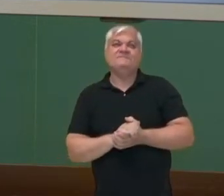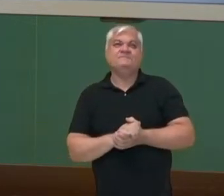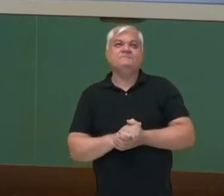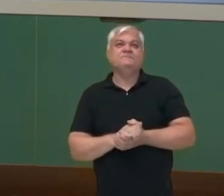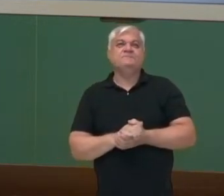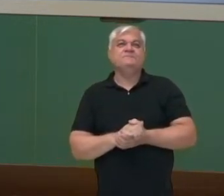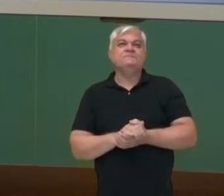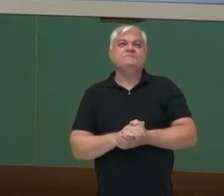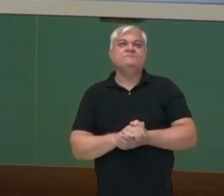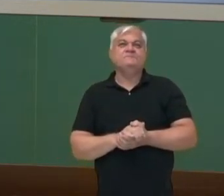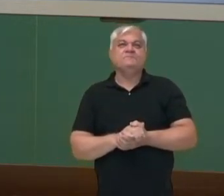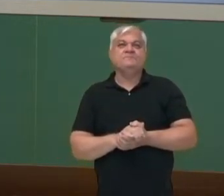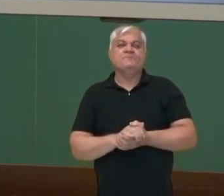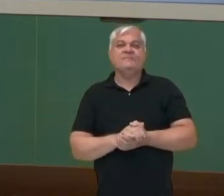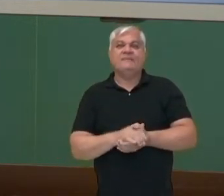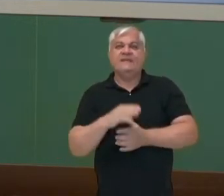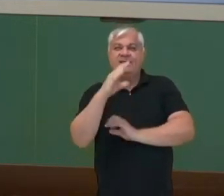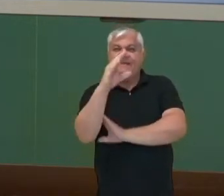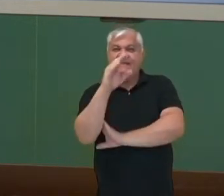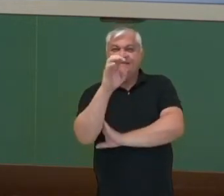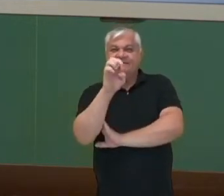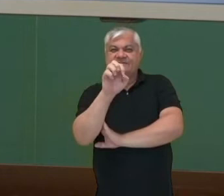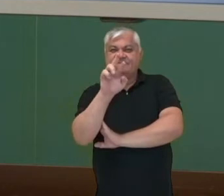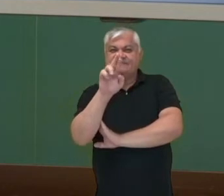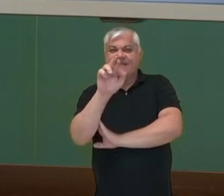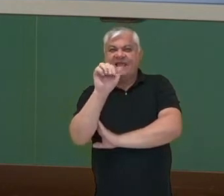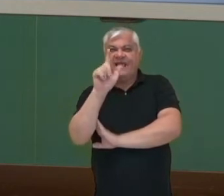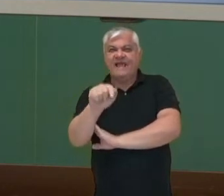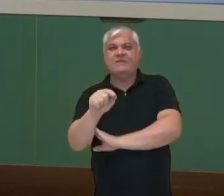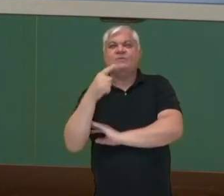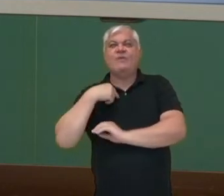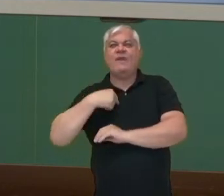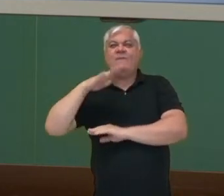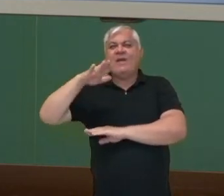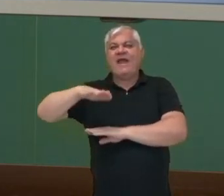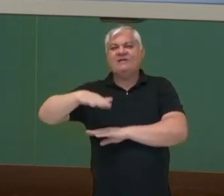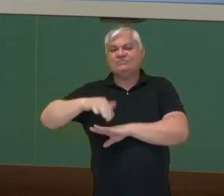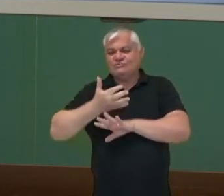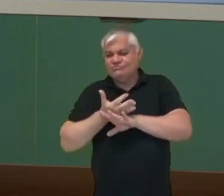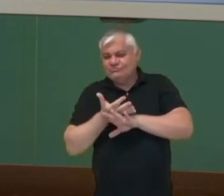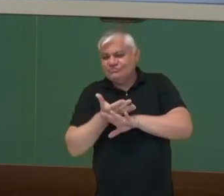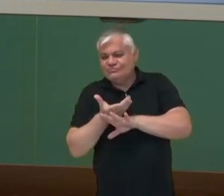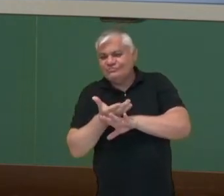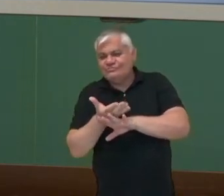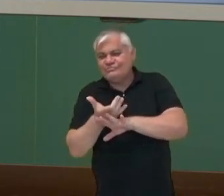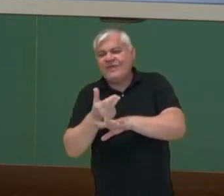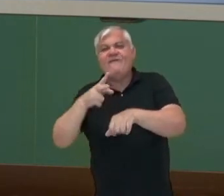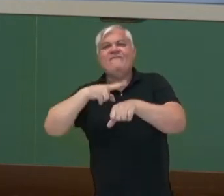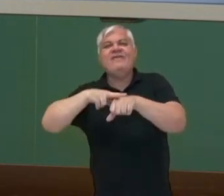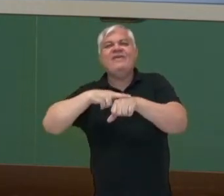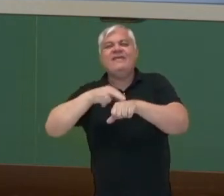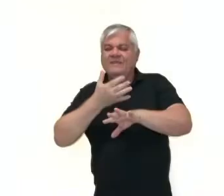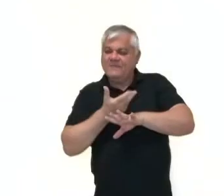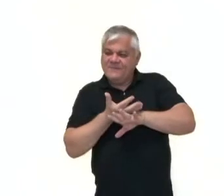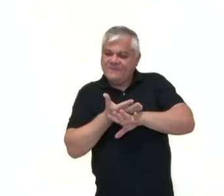sudeste. O cerrado, que é outro, né, que nós vamos ter ali, onde a gente vai ter, bem comum em climas